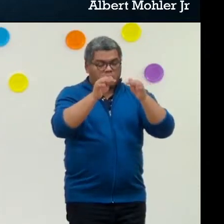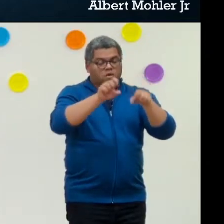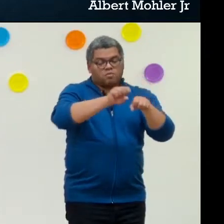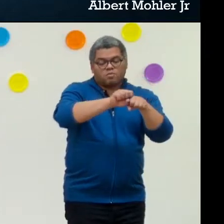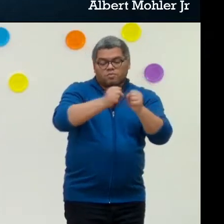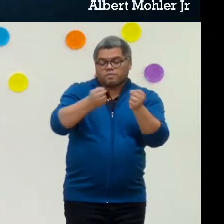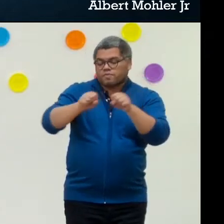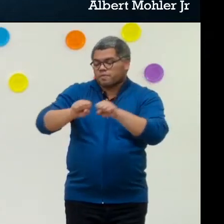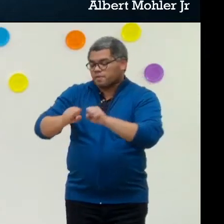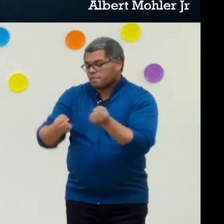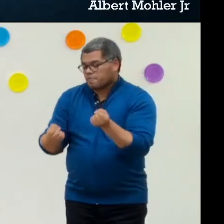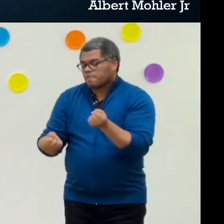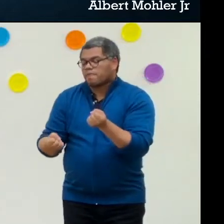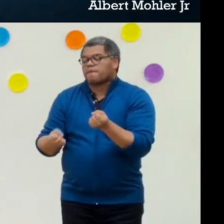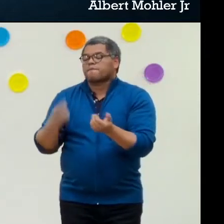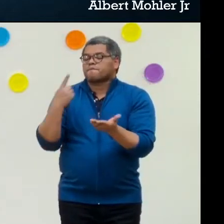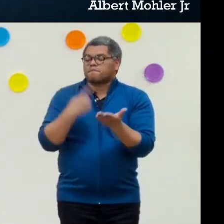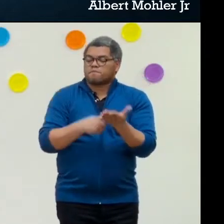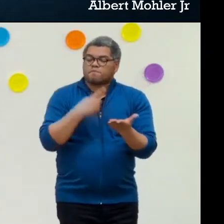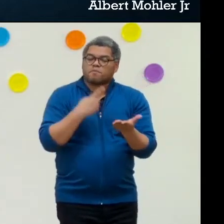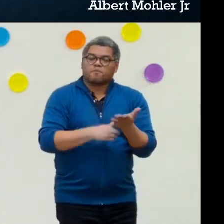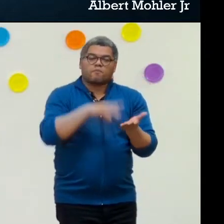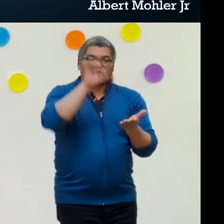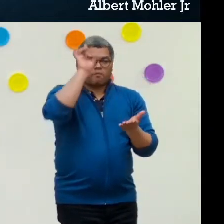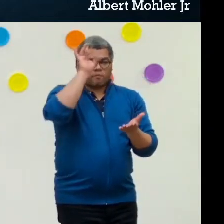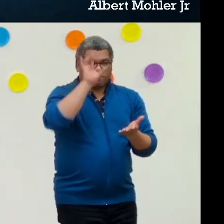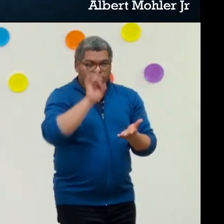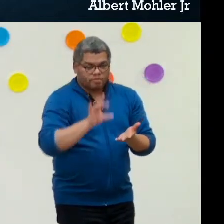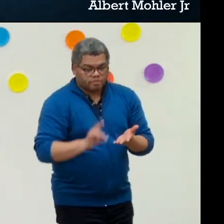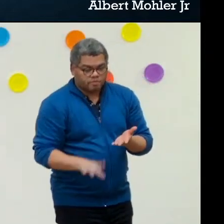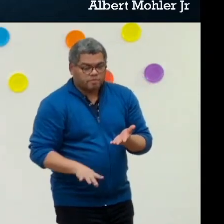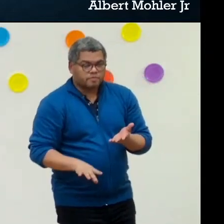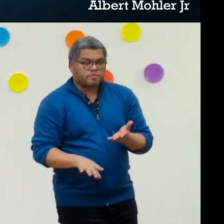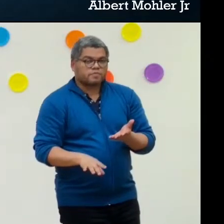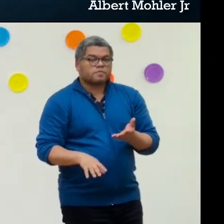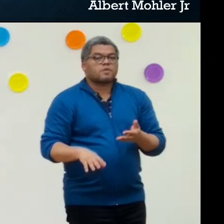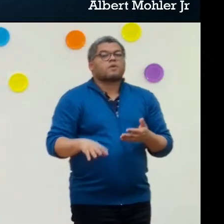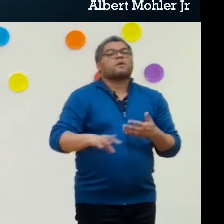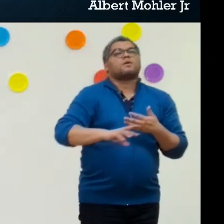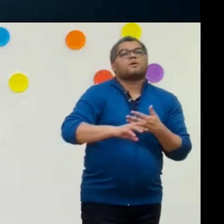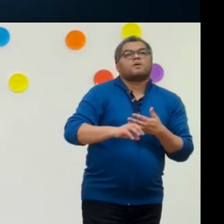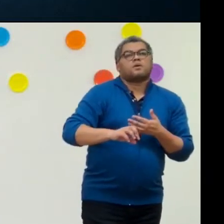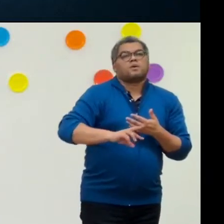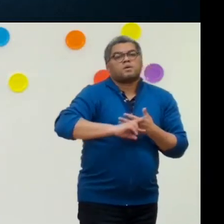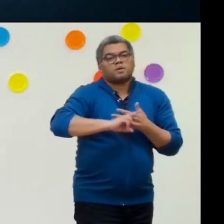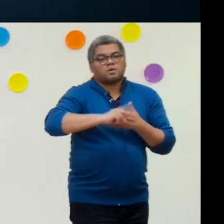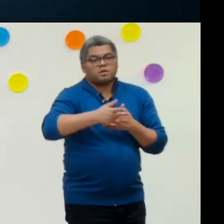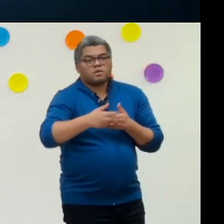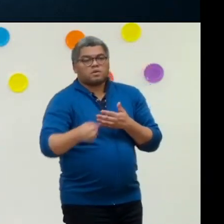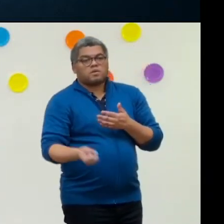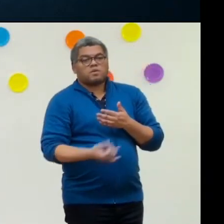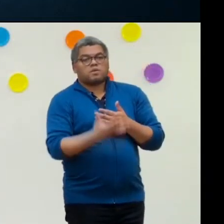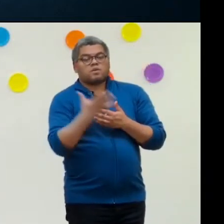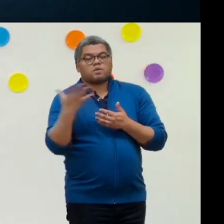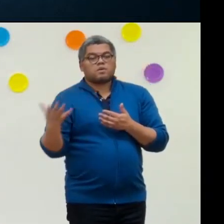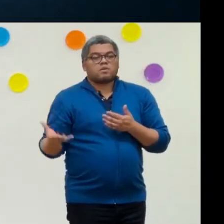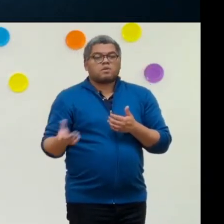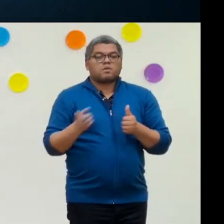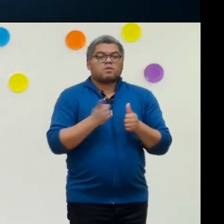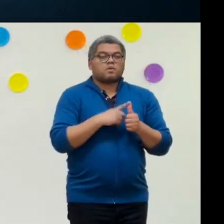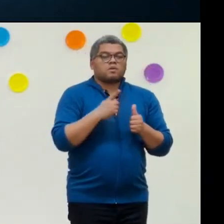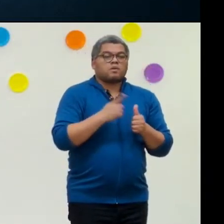É isso aí. Então, vamos lembrar o que o adultério, quais são os seus efeitos? Olha só, adultério é um pecado